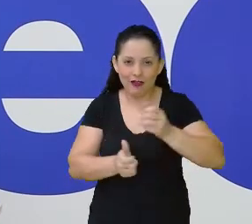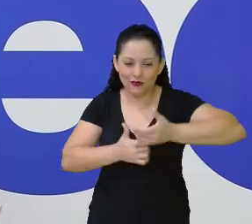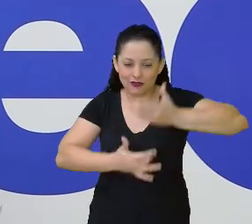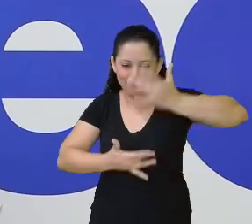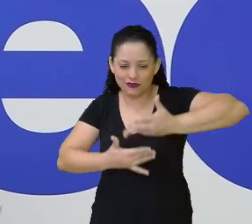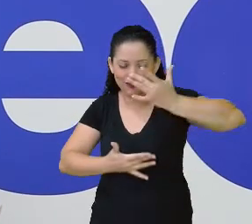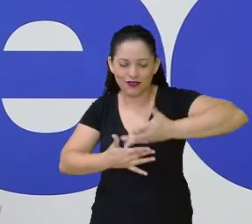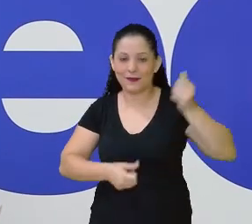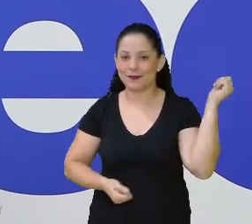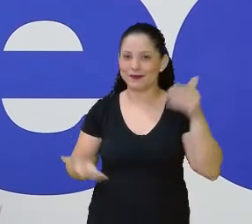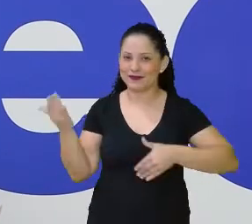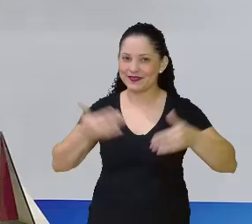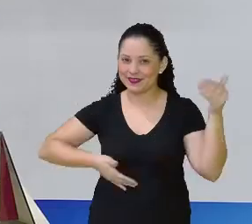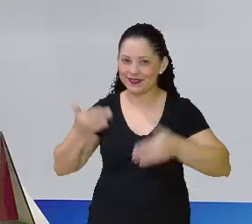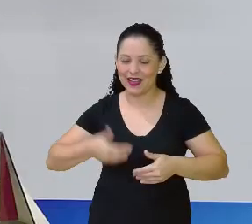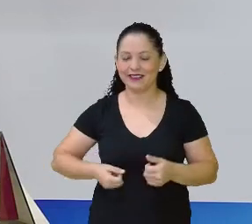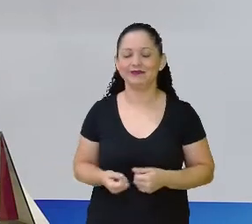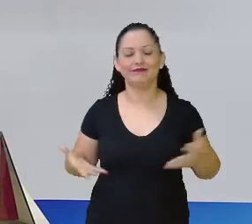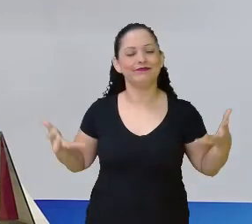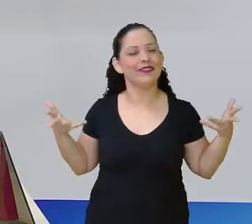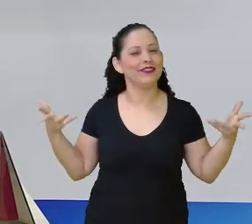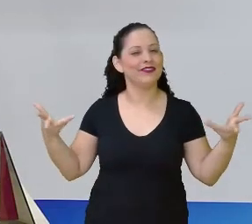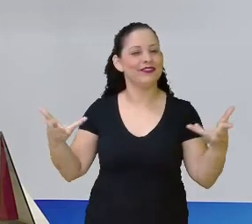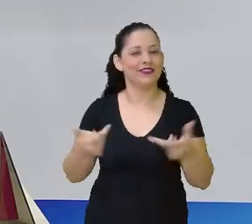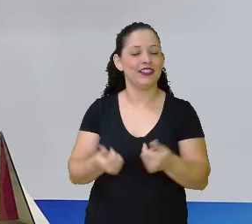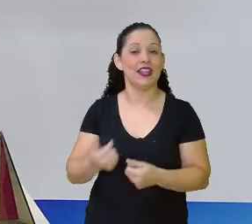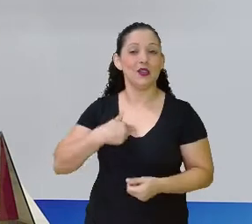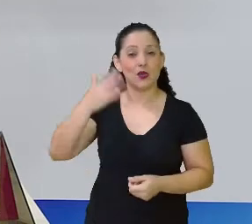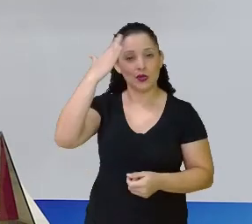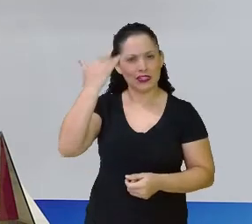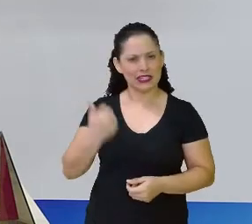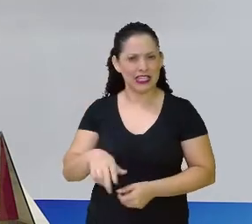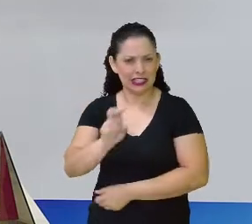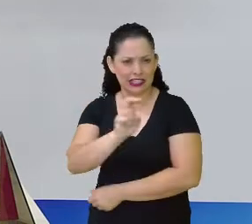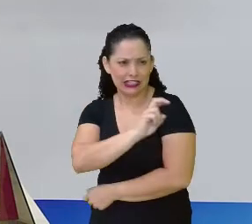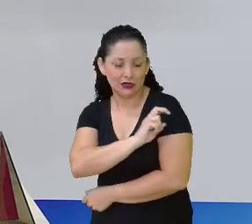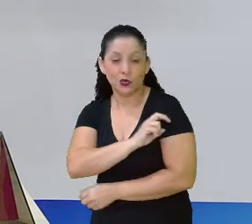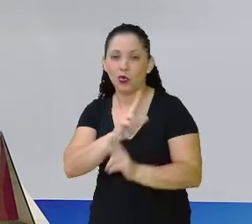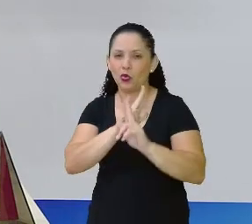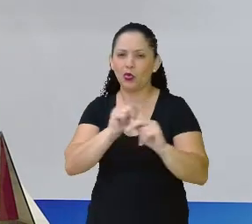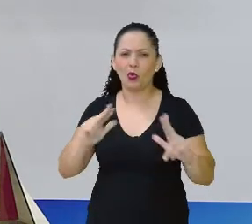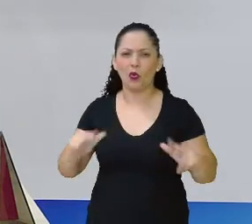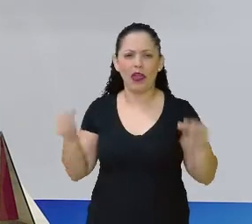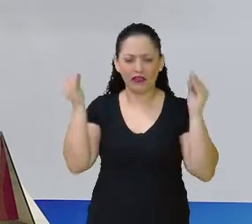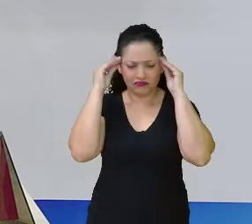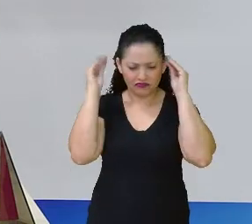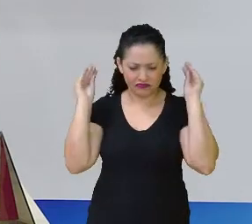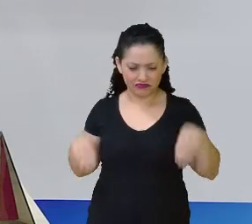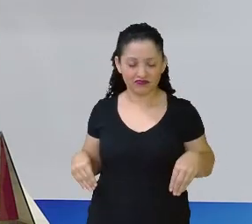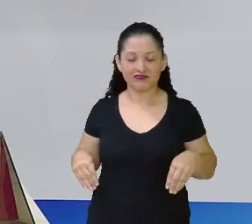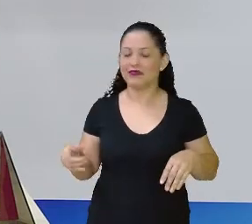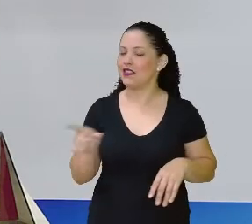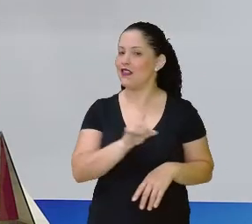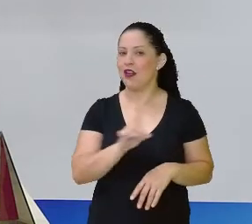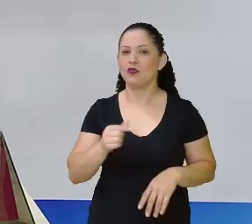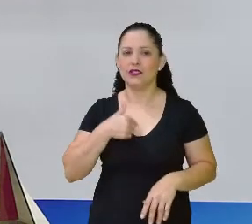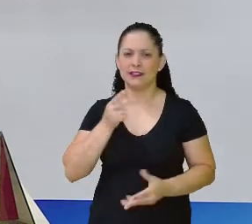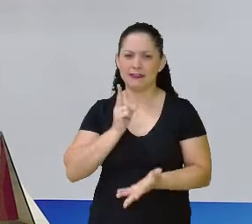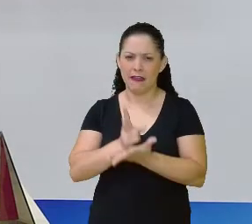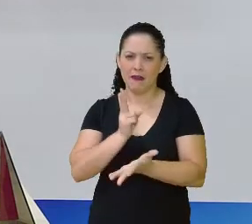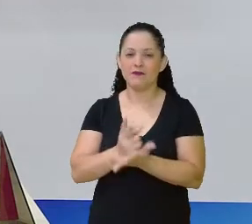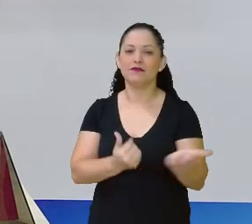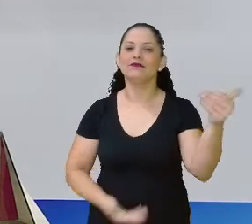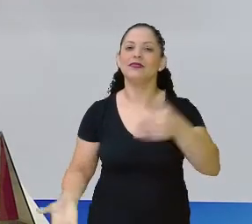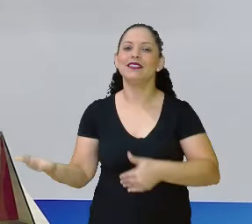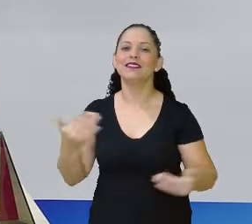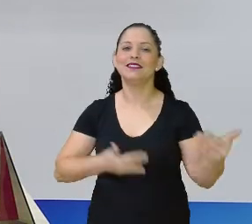acompanhando. Olha aí que maravilhoso. Eu sei que o quinto ano nunca me decepciona. Vocês sempre estão participando, né? E